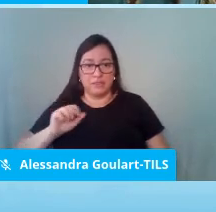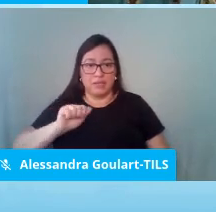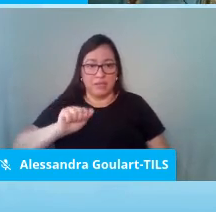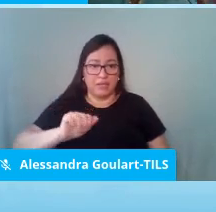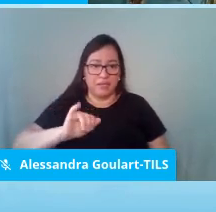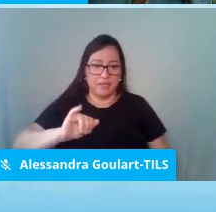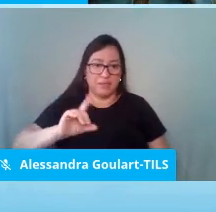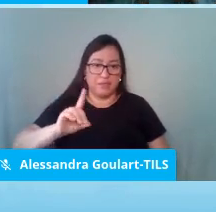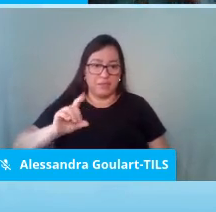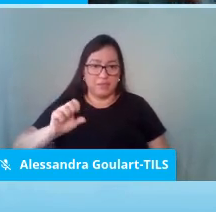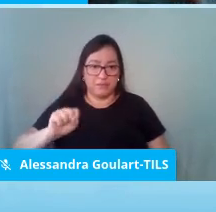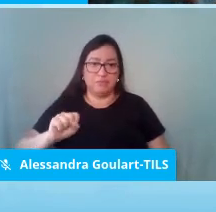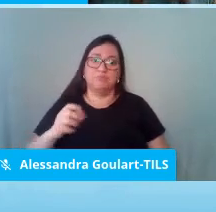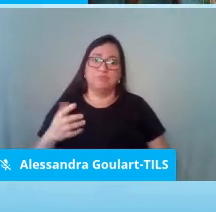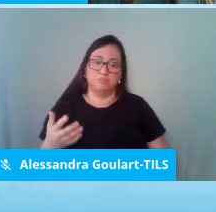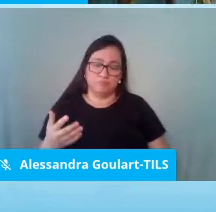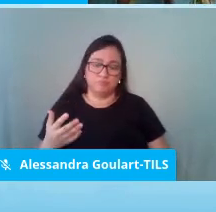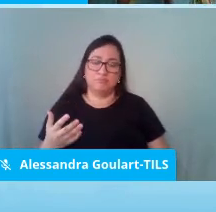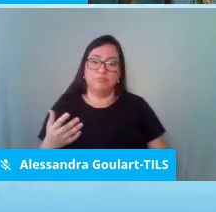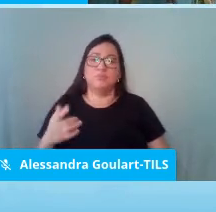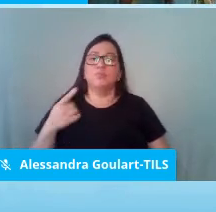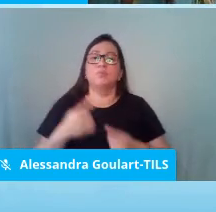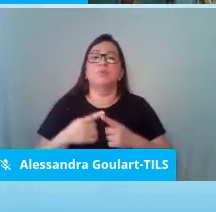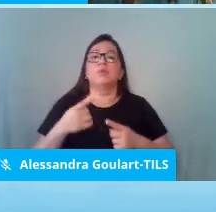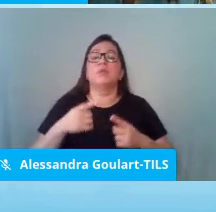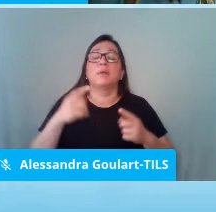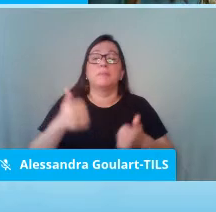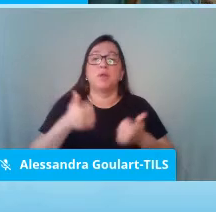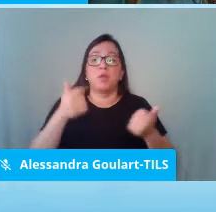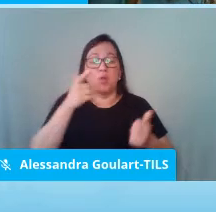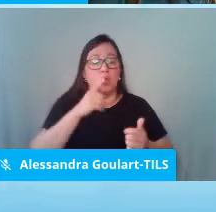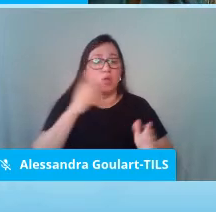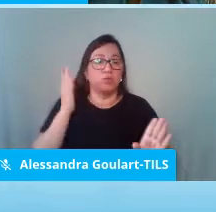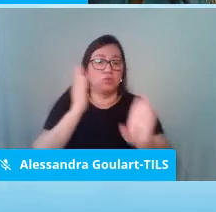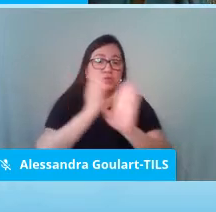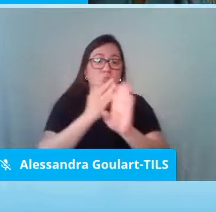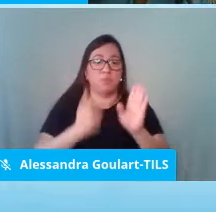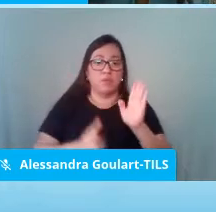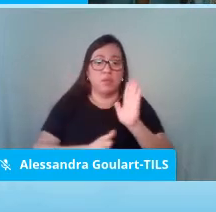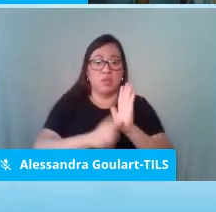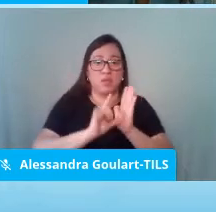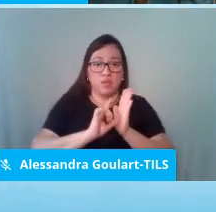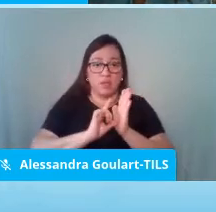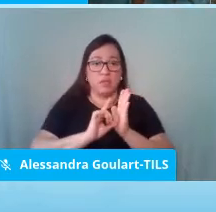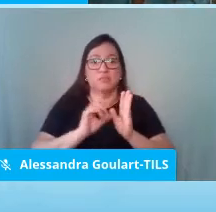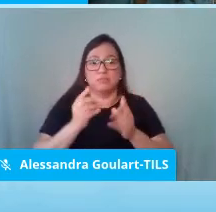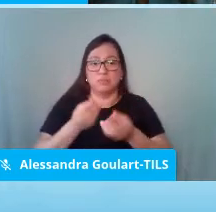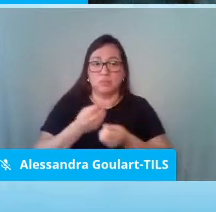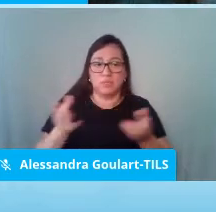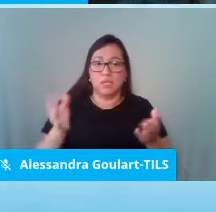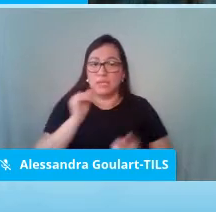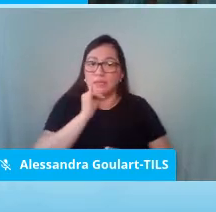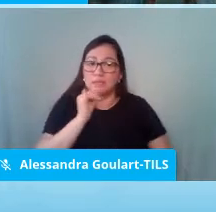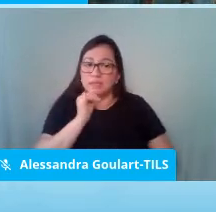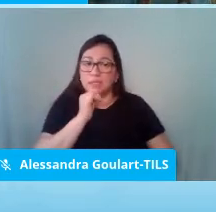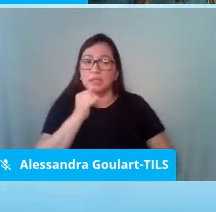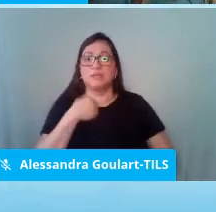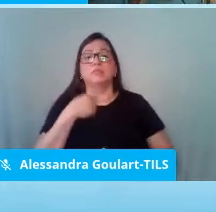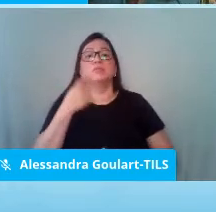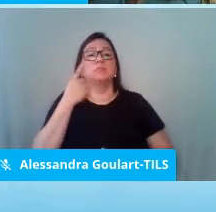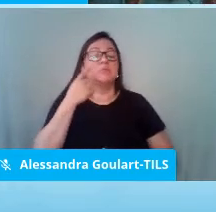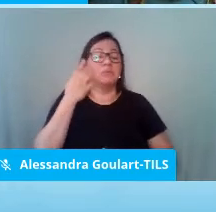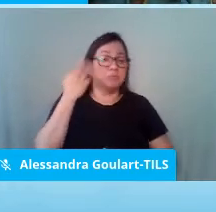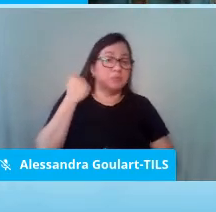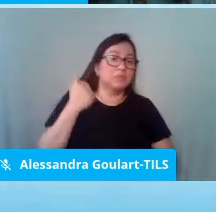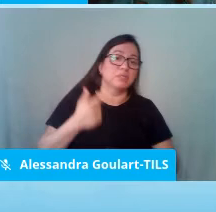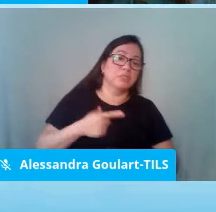de conhecer precocemente o diagnóstico das pessoas, então de ofertar teste para as pessoas, para que elas conheçam sua sorologia